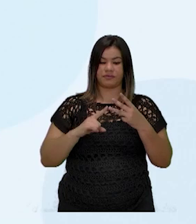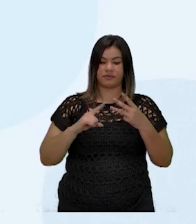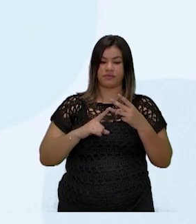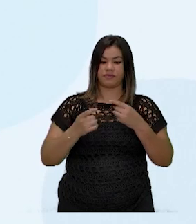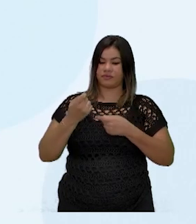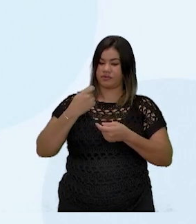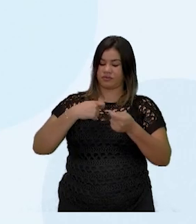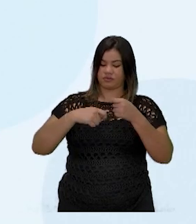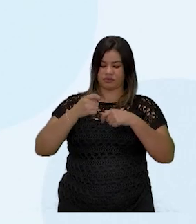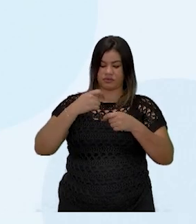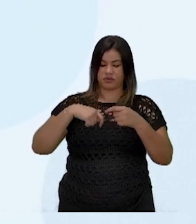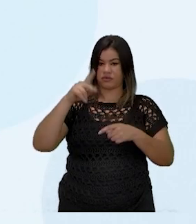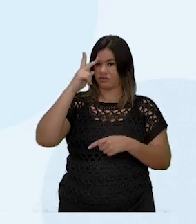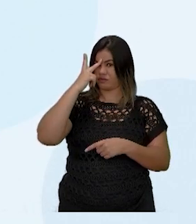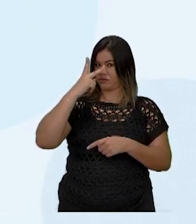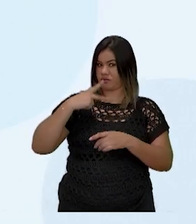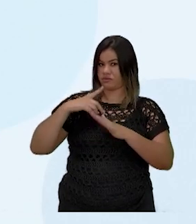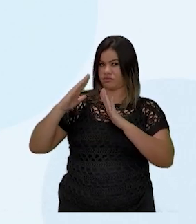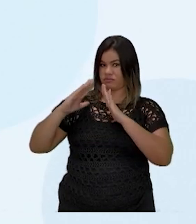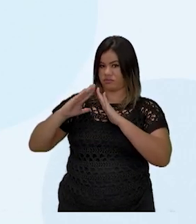escolhas metodológicas.